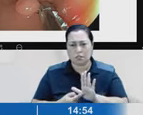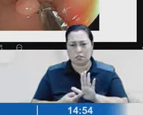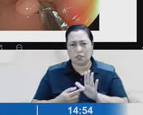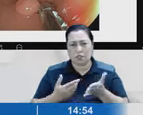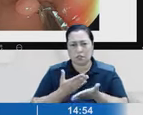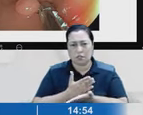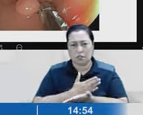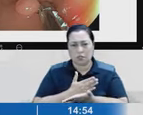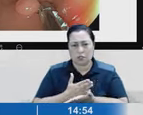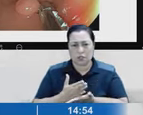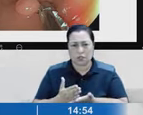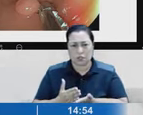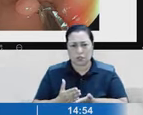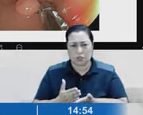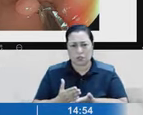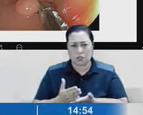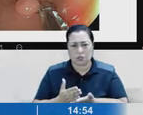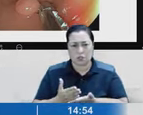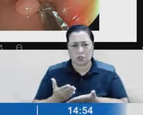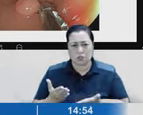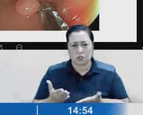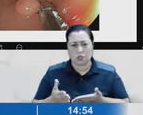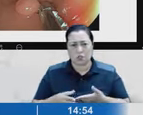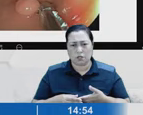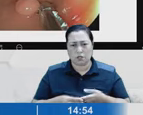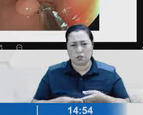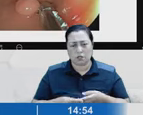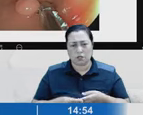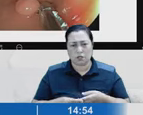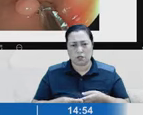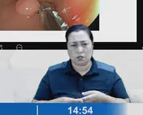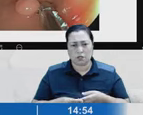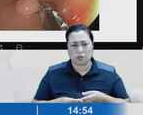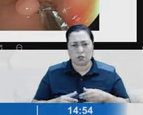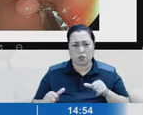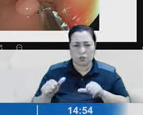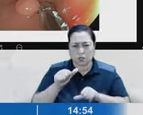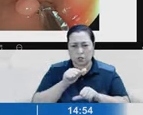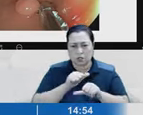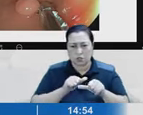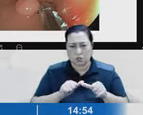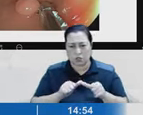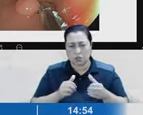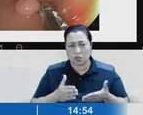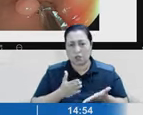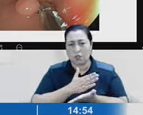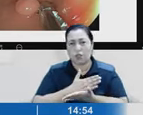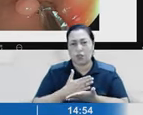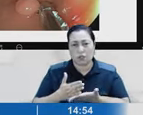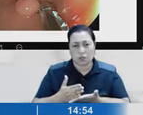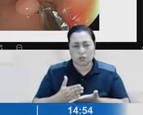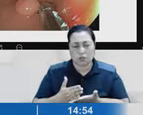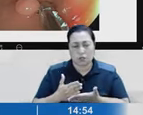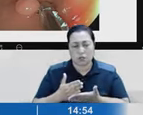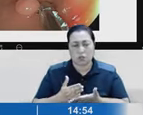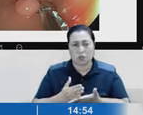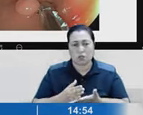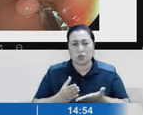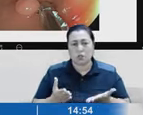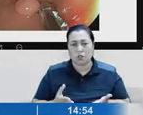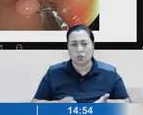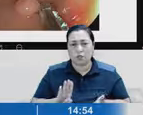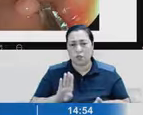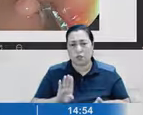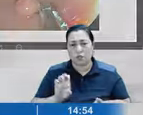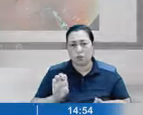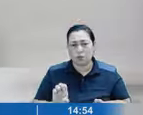cânceres começa a partir deles, né? E a transformação, né? Então, ele começa como um pólipo benigno, e